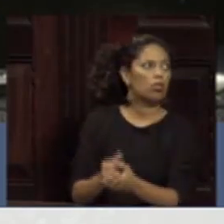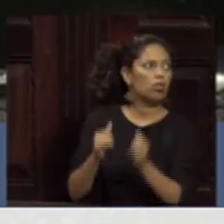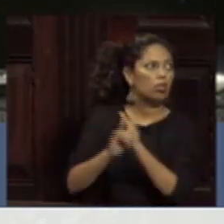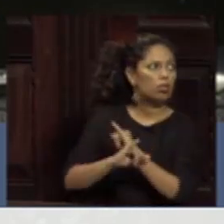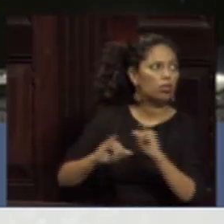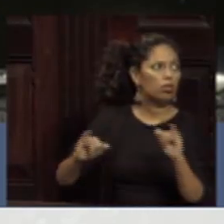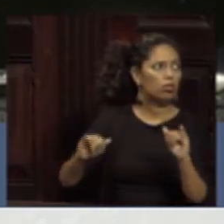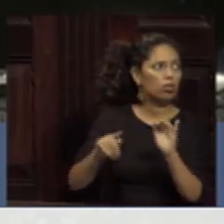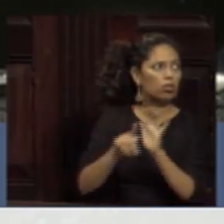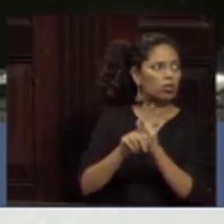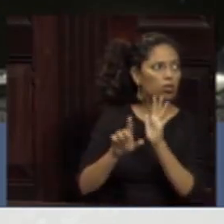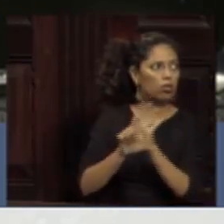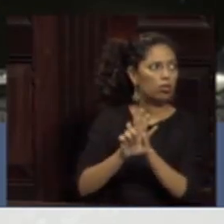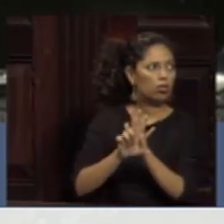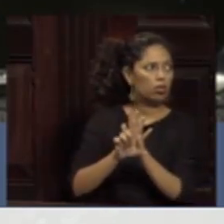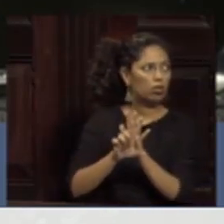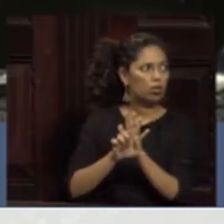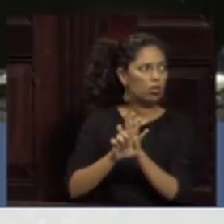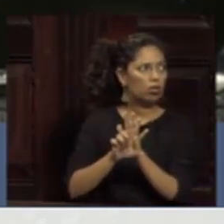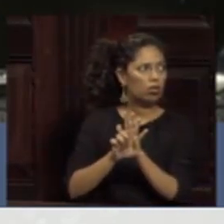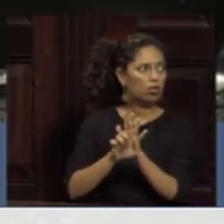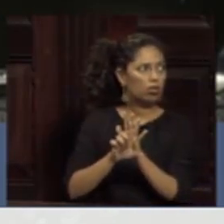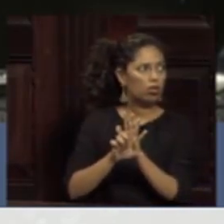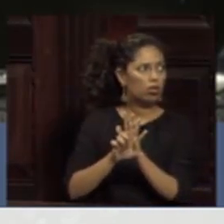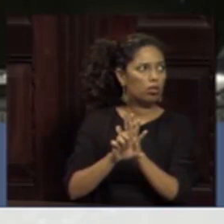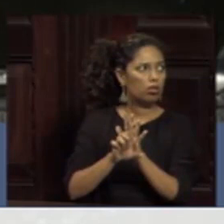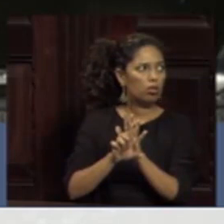Anuncio. Projeto de lei